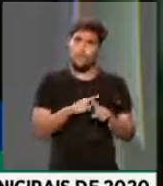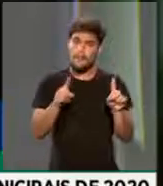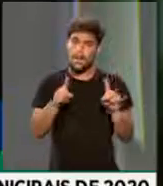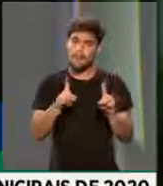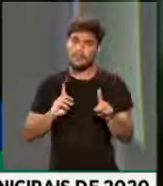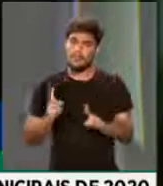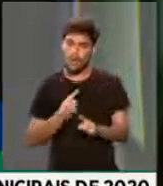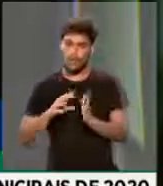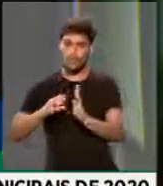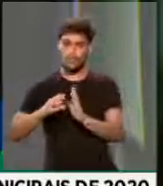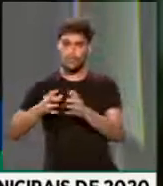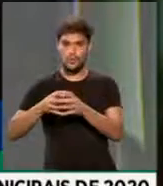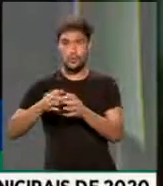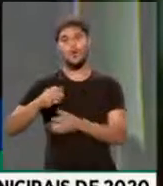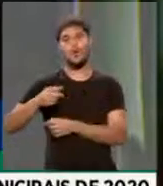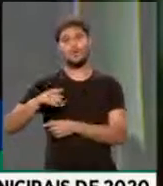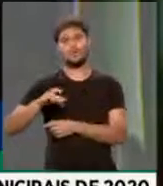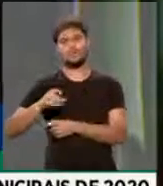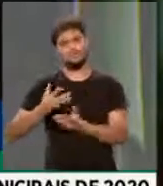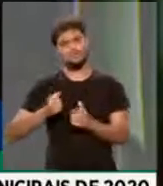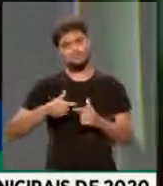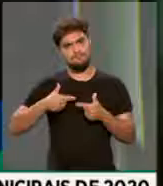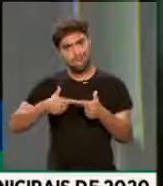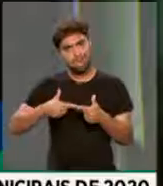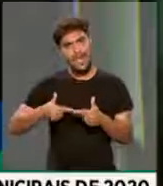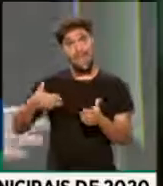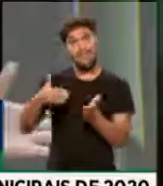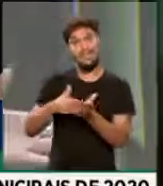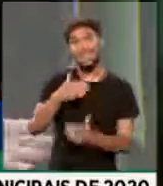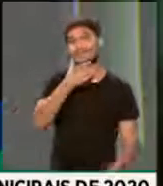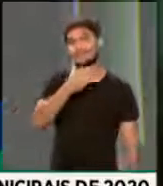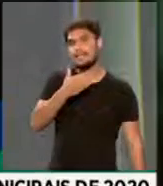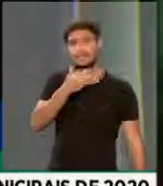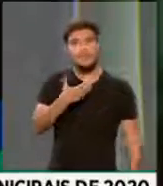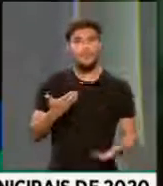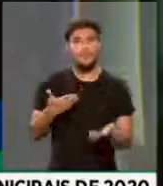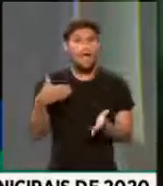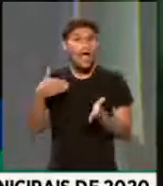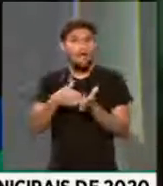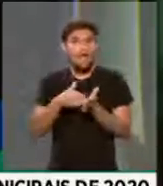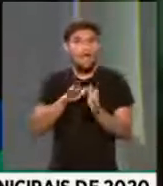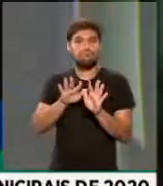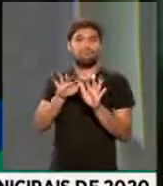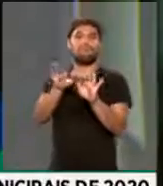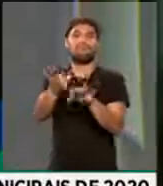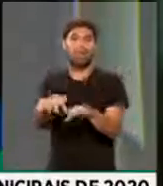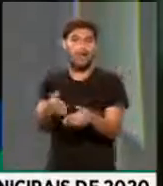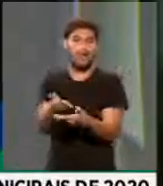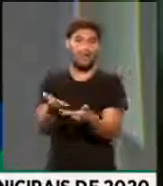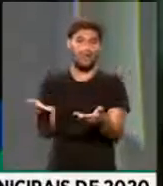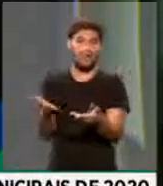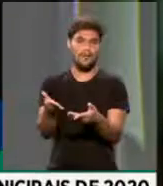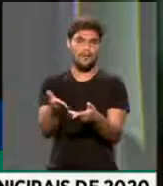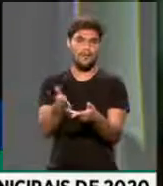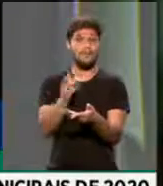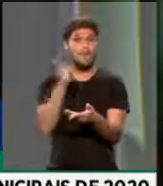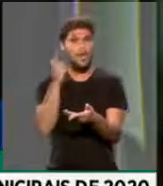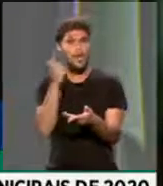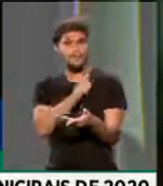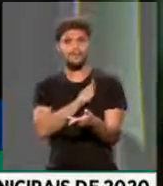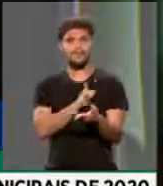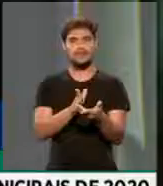seja prorrogado até o final do ano, até quando vai o estado de calamidade, para garantir que as pessoas